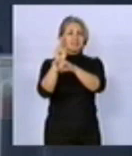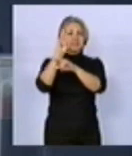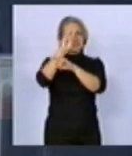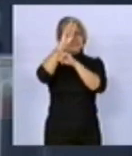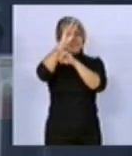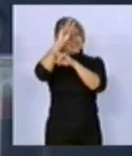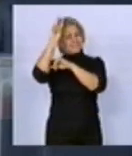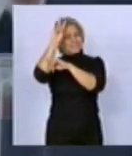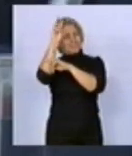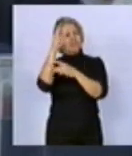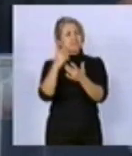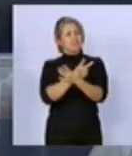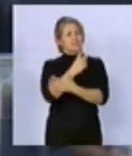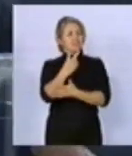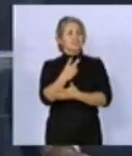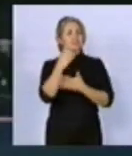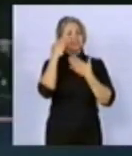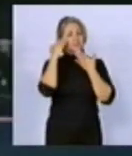obrigado